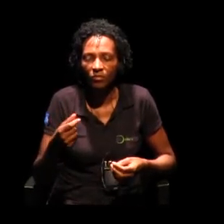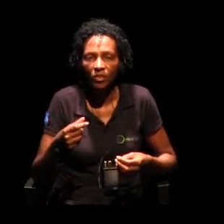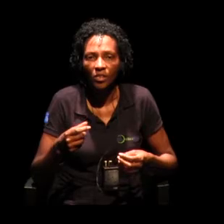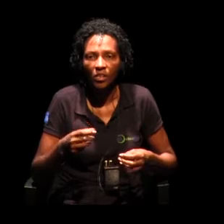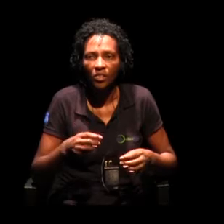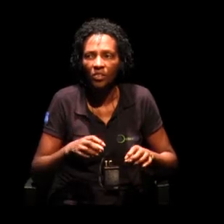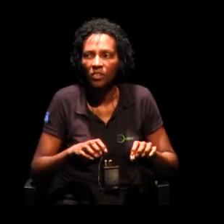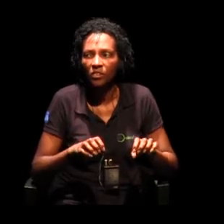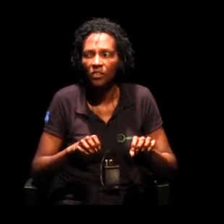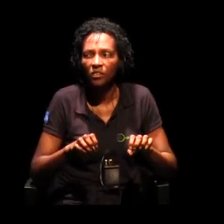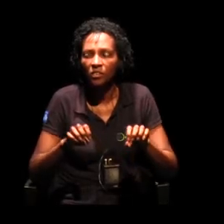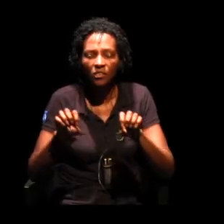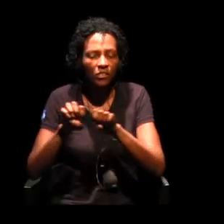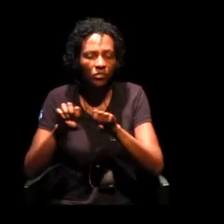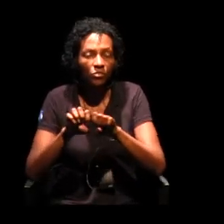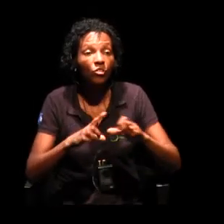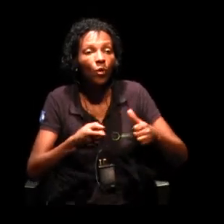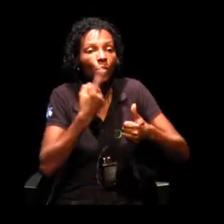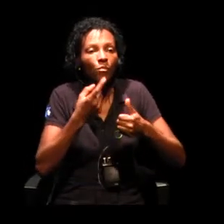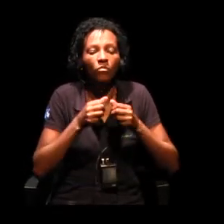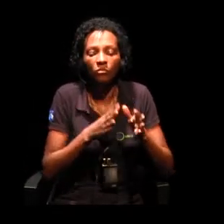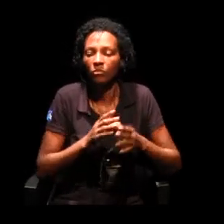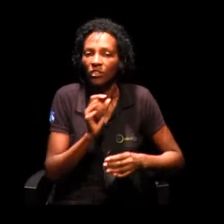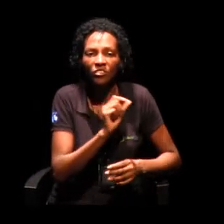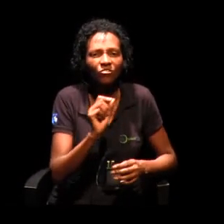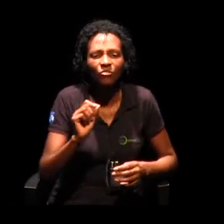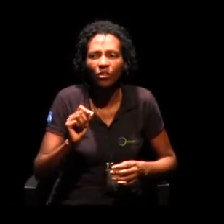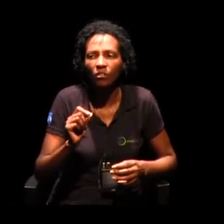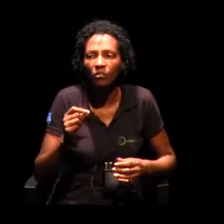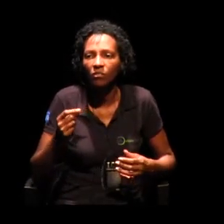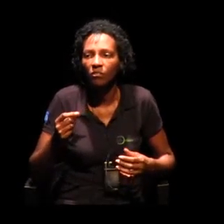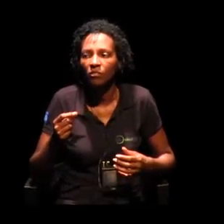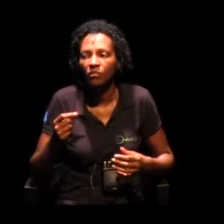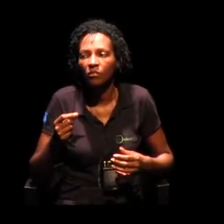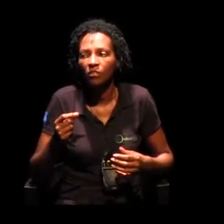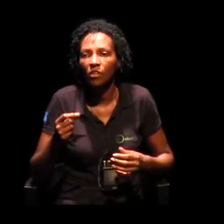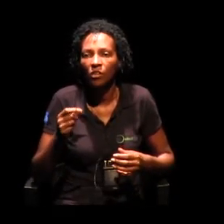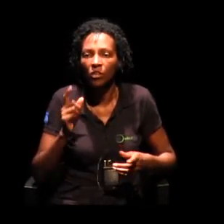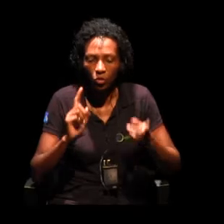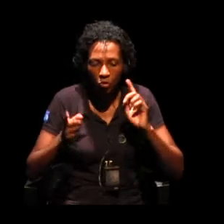eles operariam. Qual dessas estruturas seria operada em primeiro lugar.